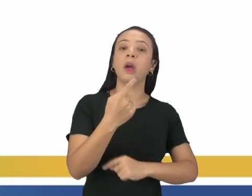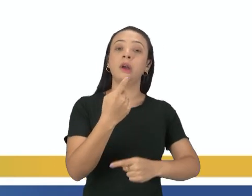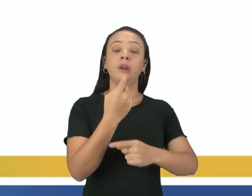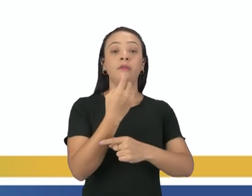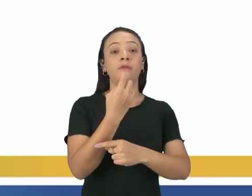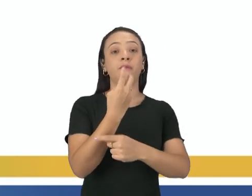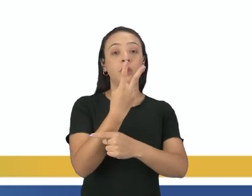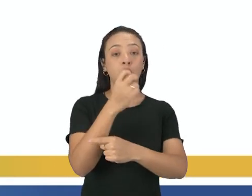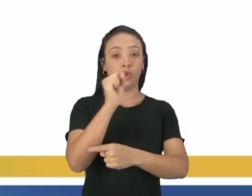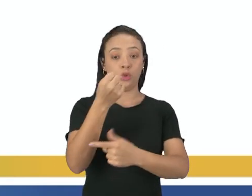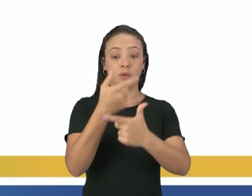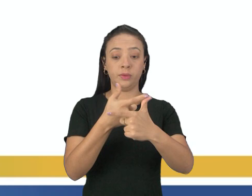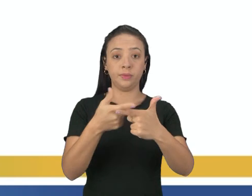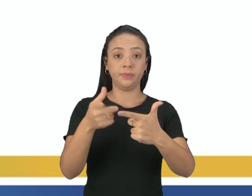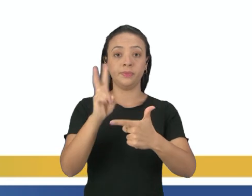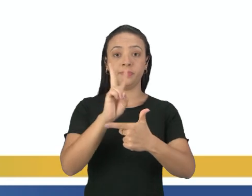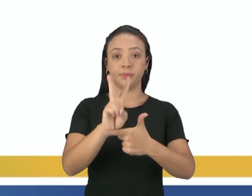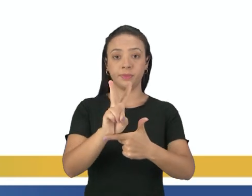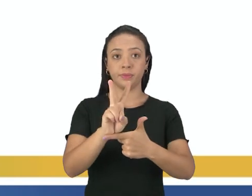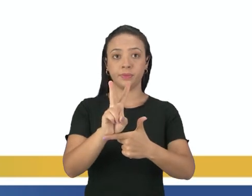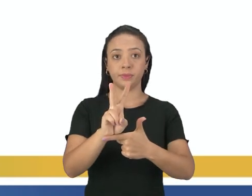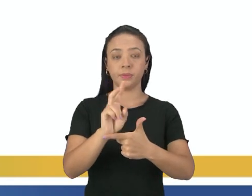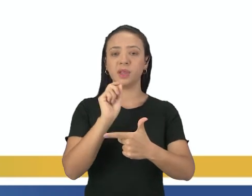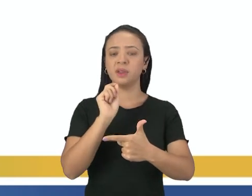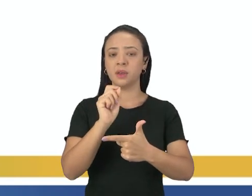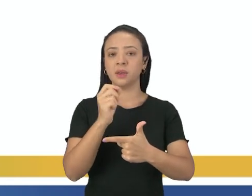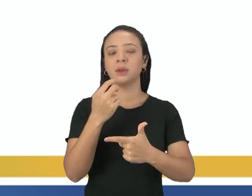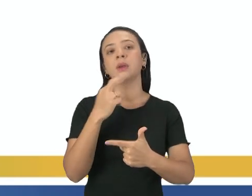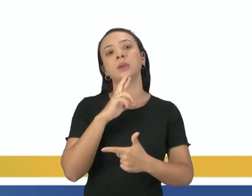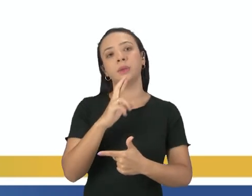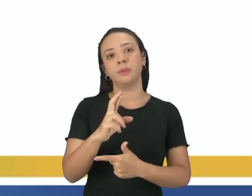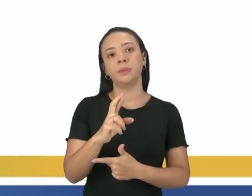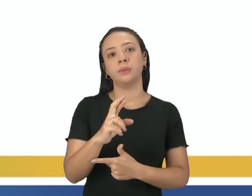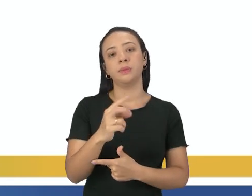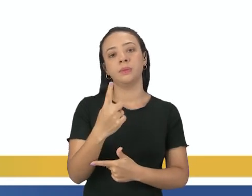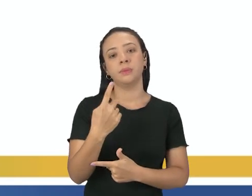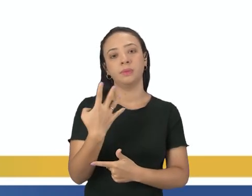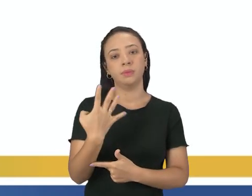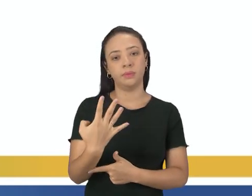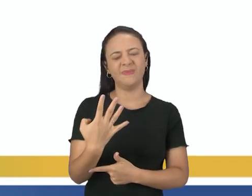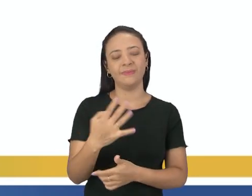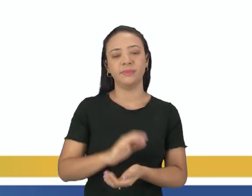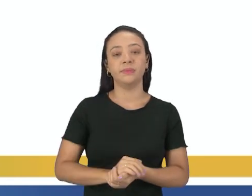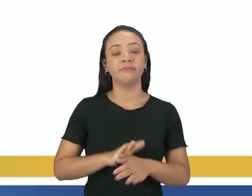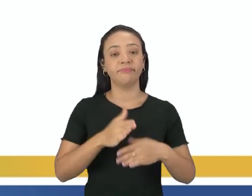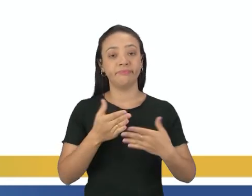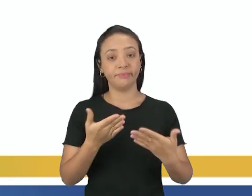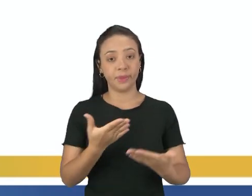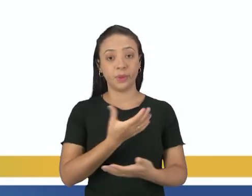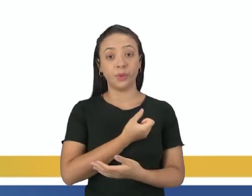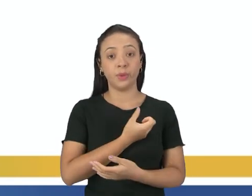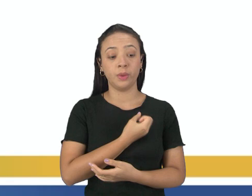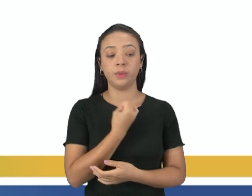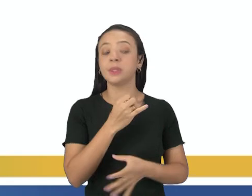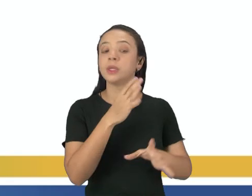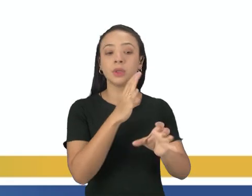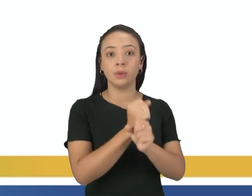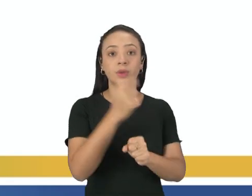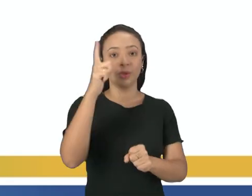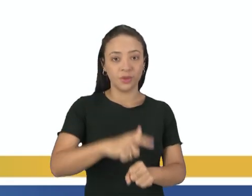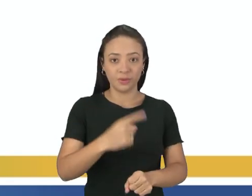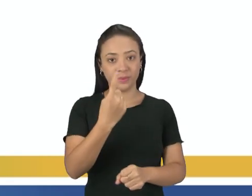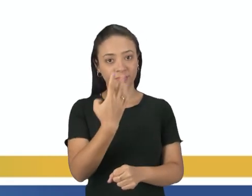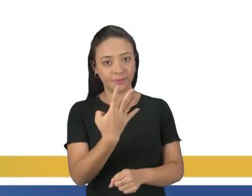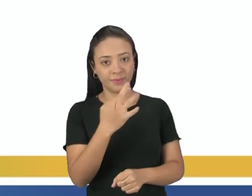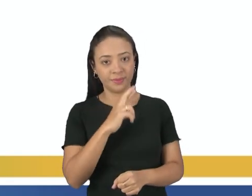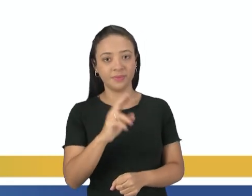né? 28 dividido para 2 é igual a 14, né? Então, quer dizer que o número que é somado com ele mesmo, que